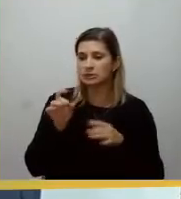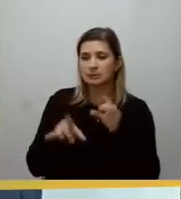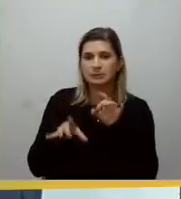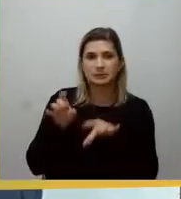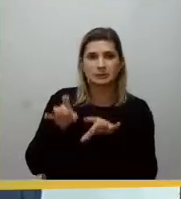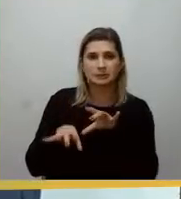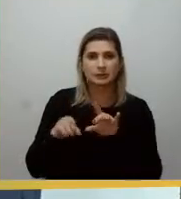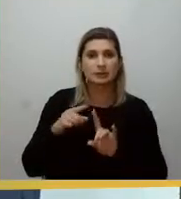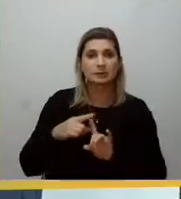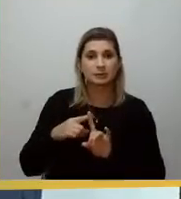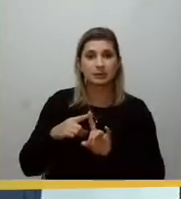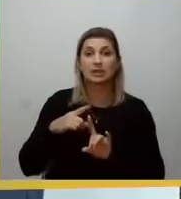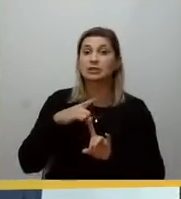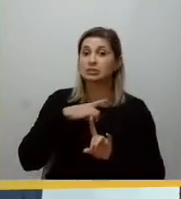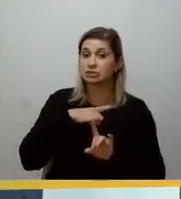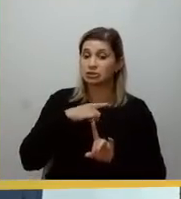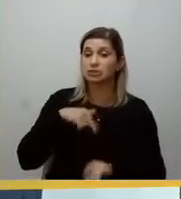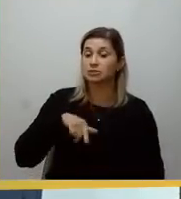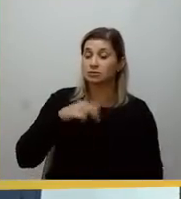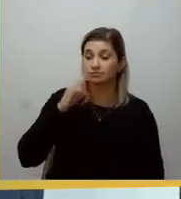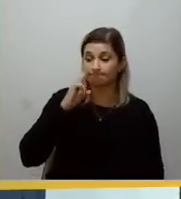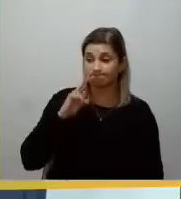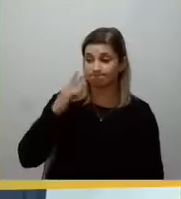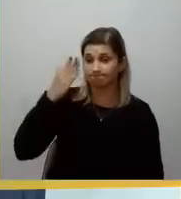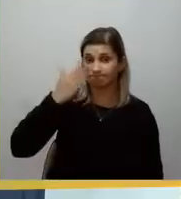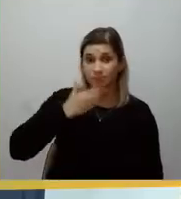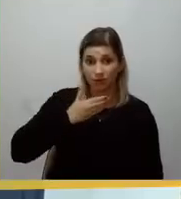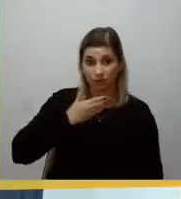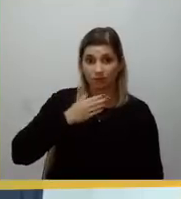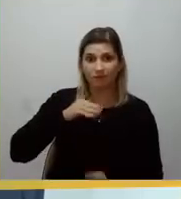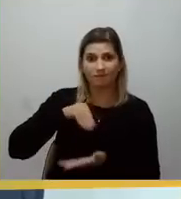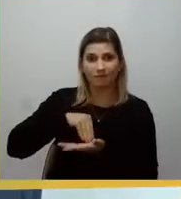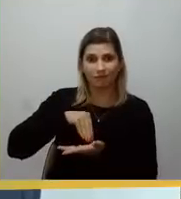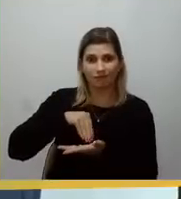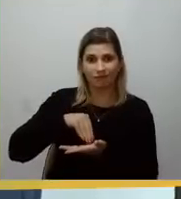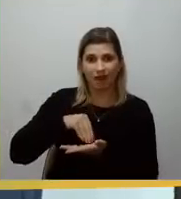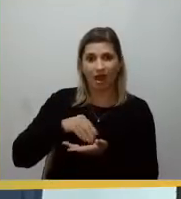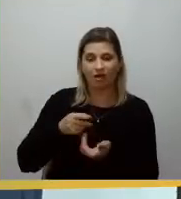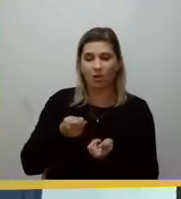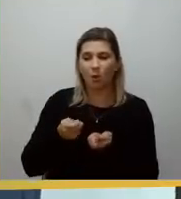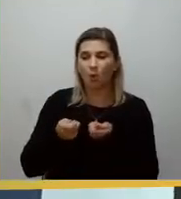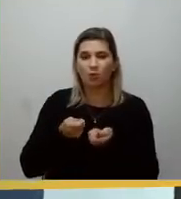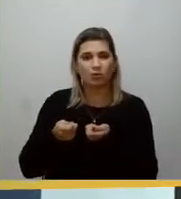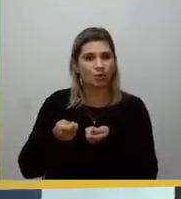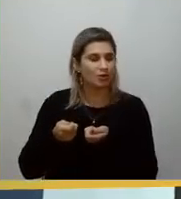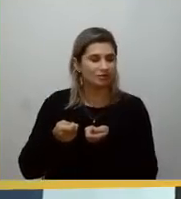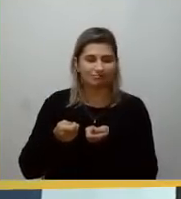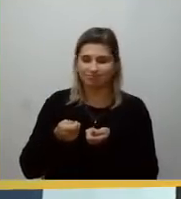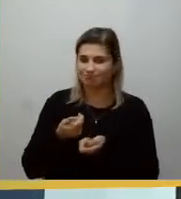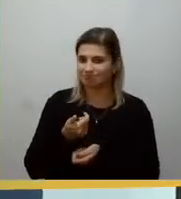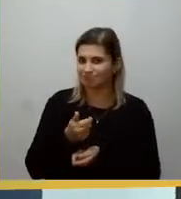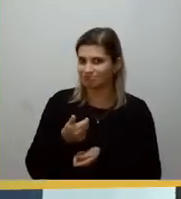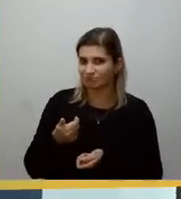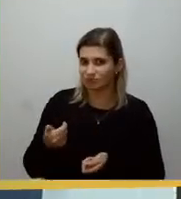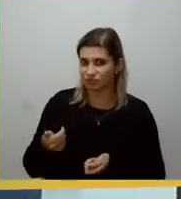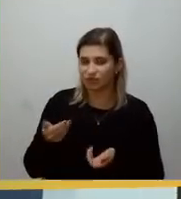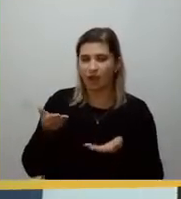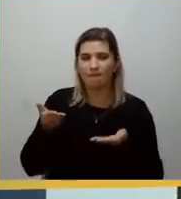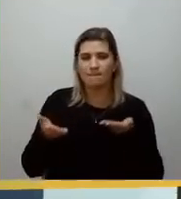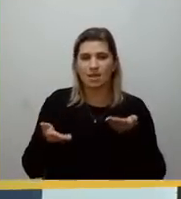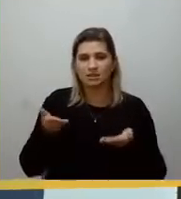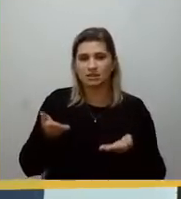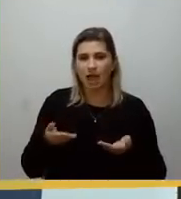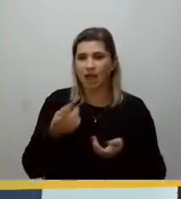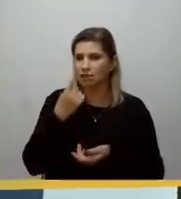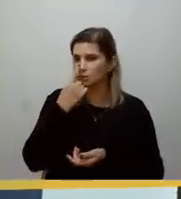e nós comprovamos, uma falta de controle realmente na pesagem do lixo, enfim,